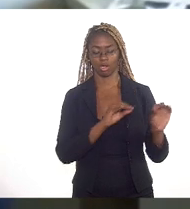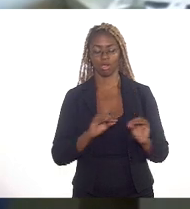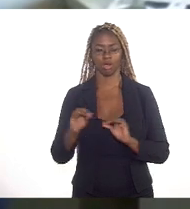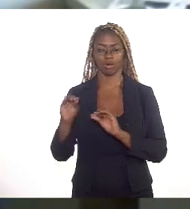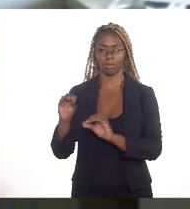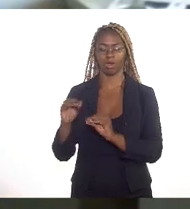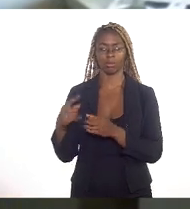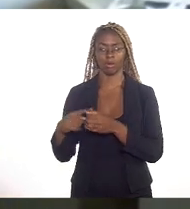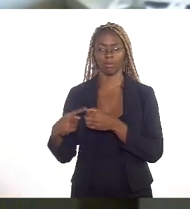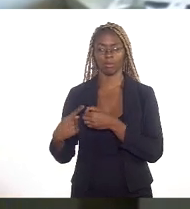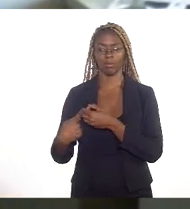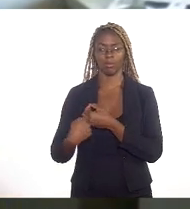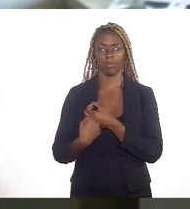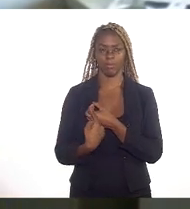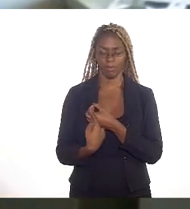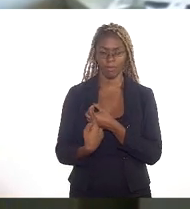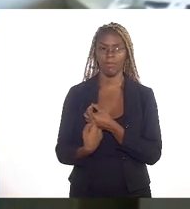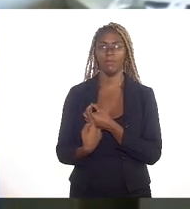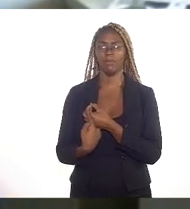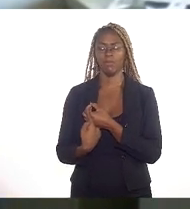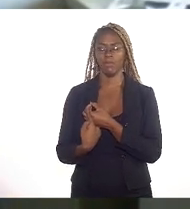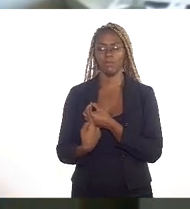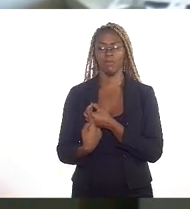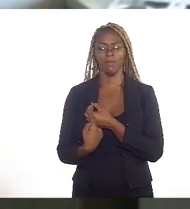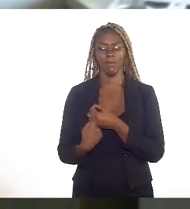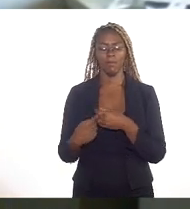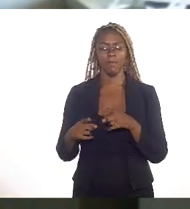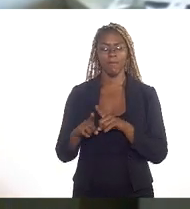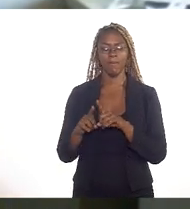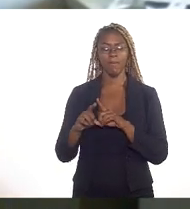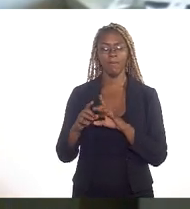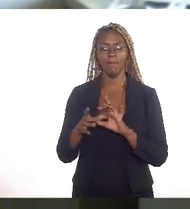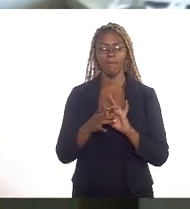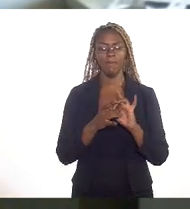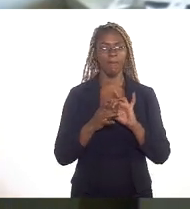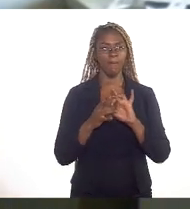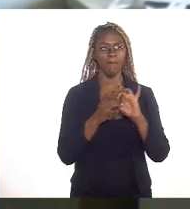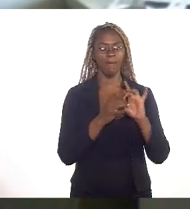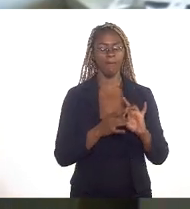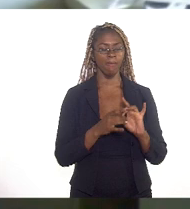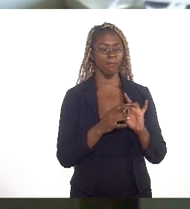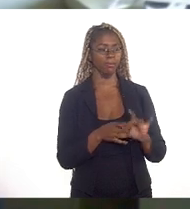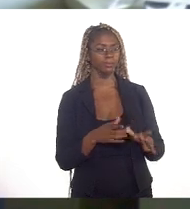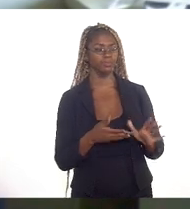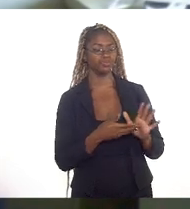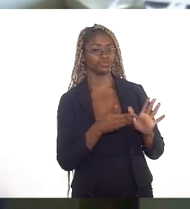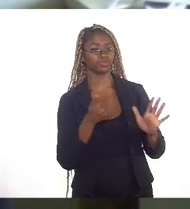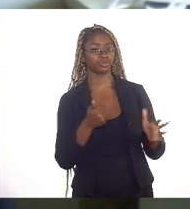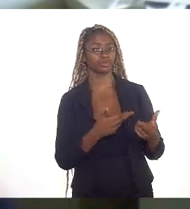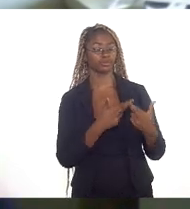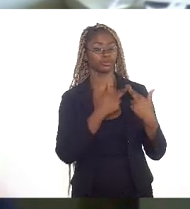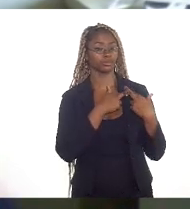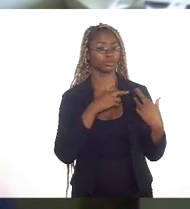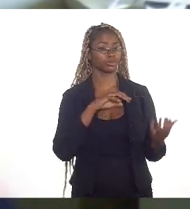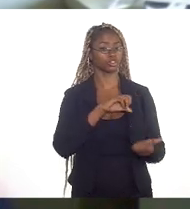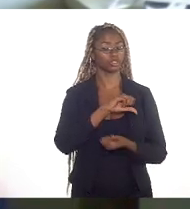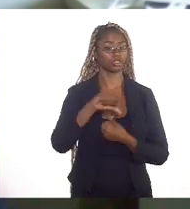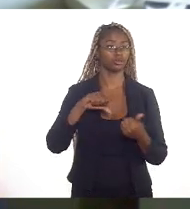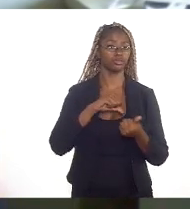bases municipais e a União se eximindo da responsabilidade da reforma